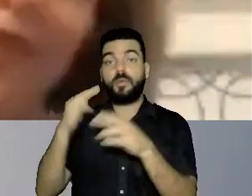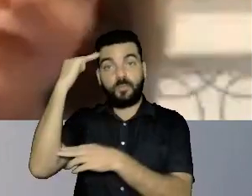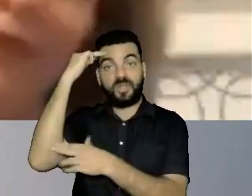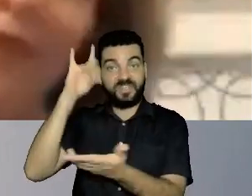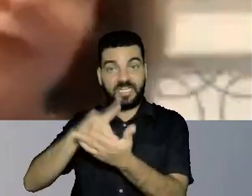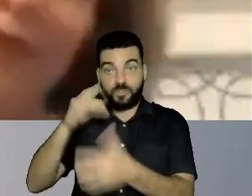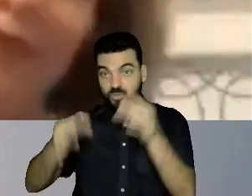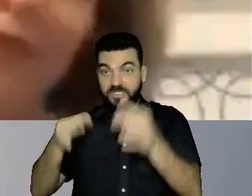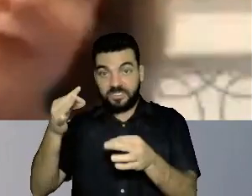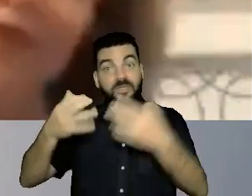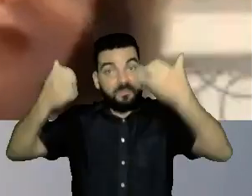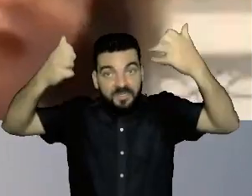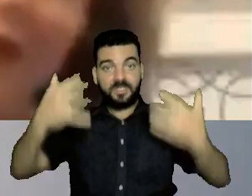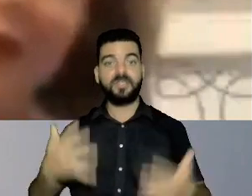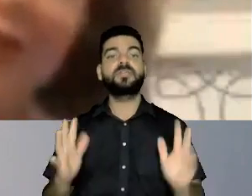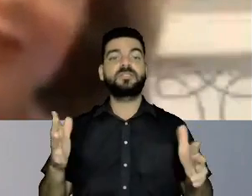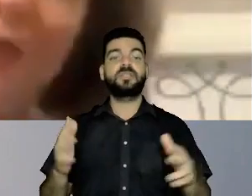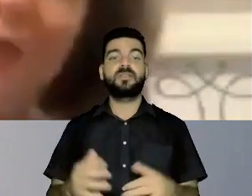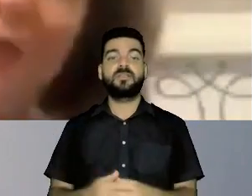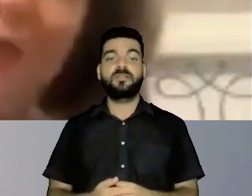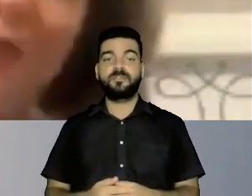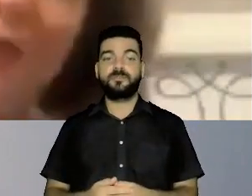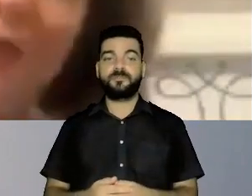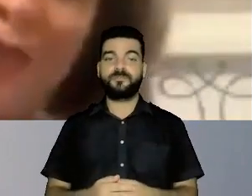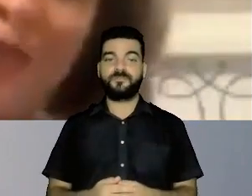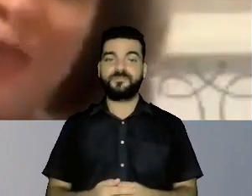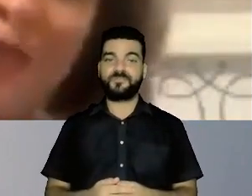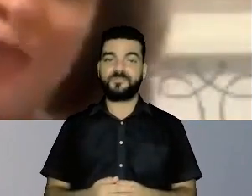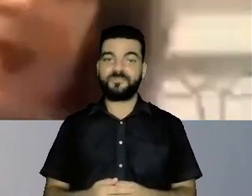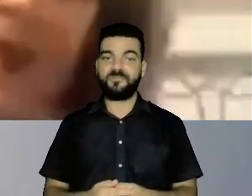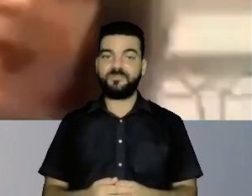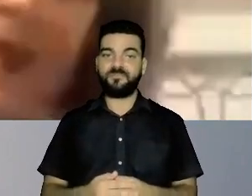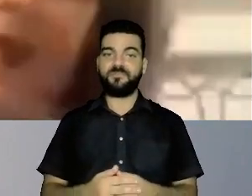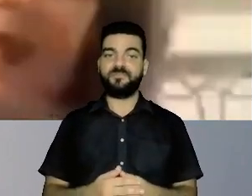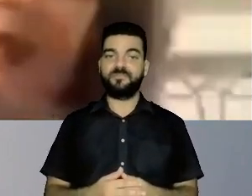Nacional da Verdade do Brasil já fala de mulheres